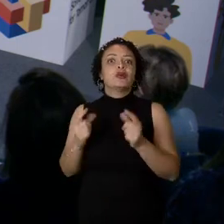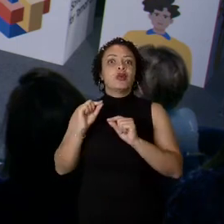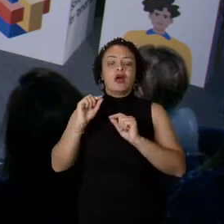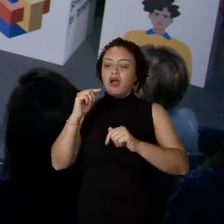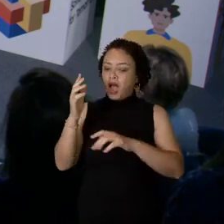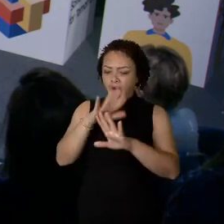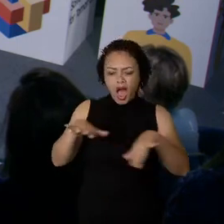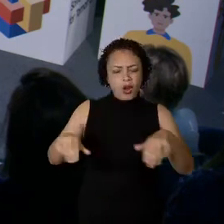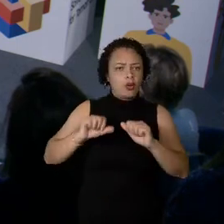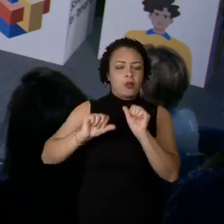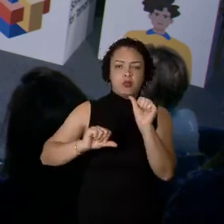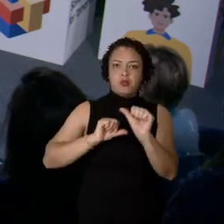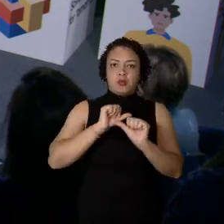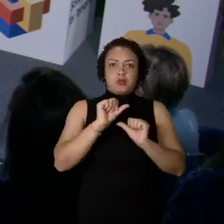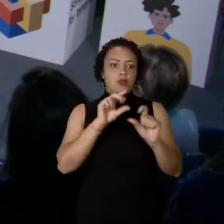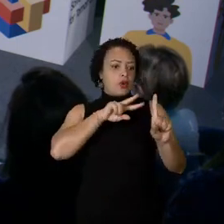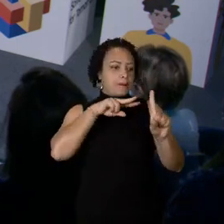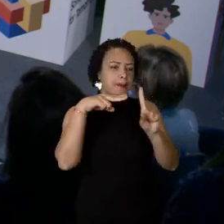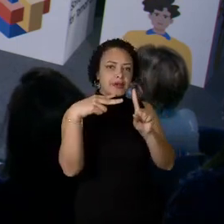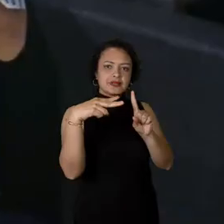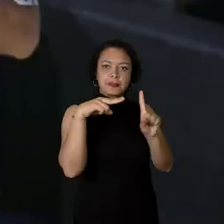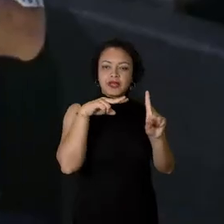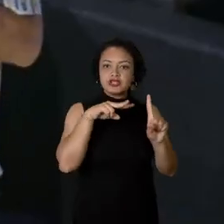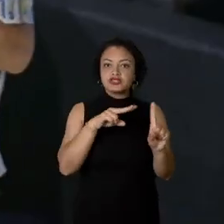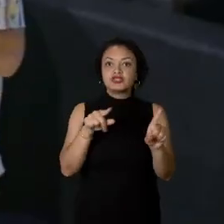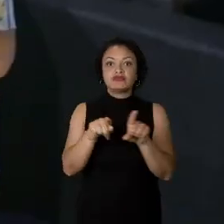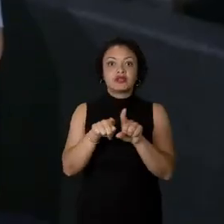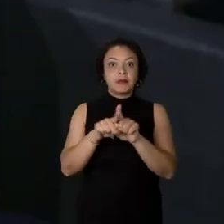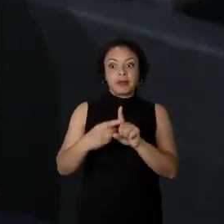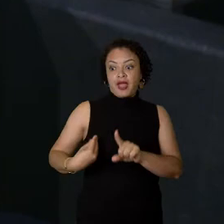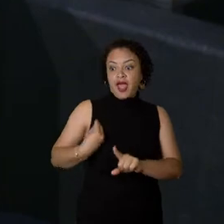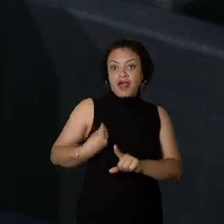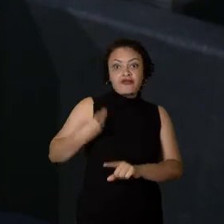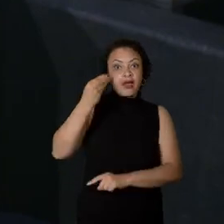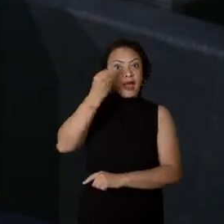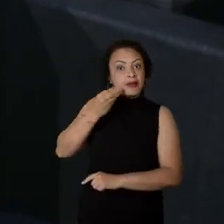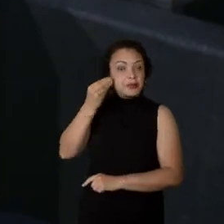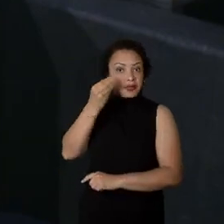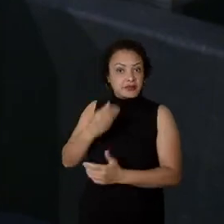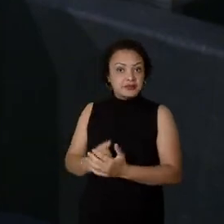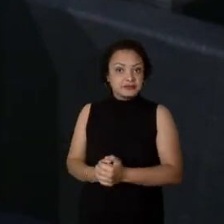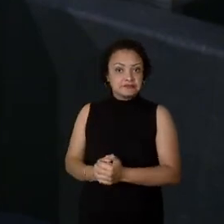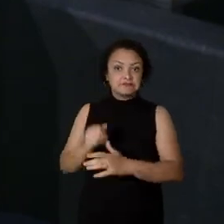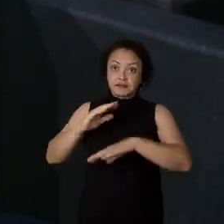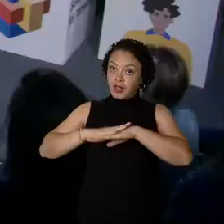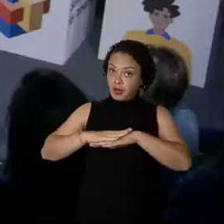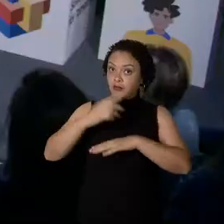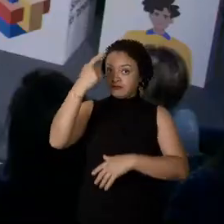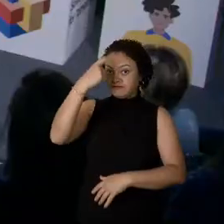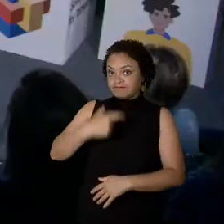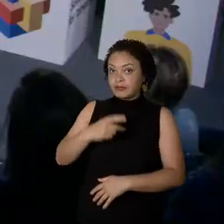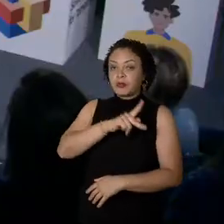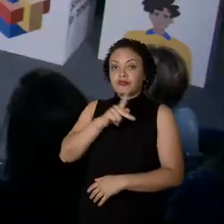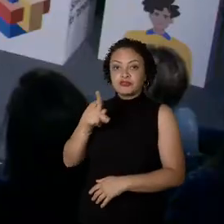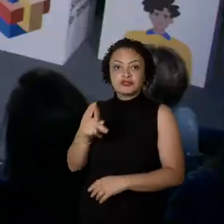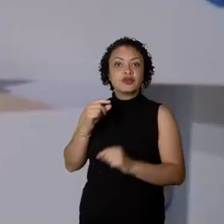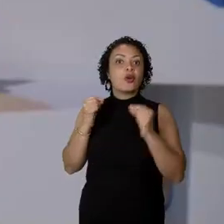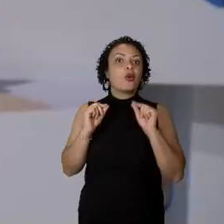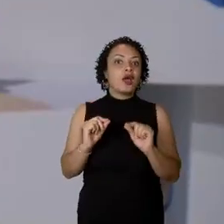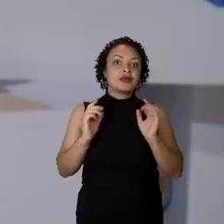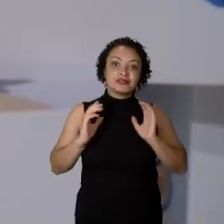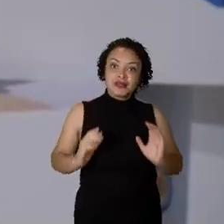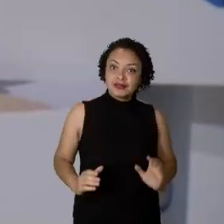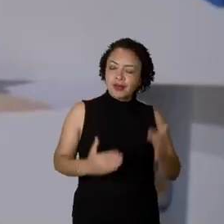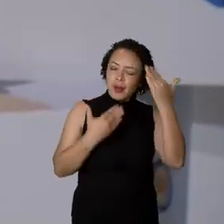Muda mesmo a sua visão de mundo e toda a sua experiência de vida. E como professor e cidadão, eu só posso dizer obrigado à